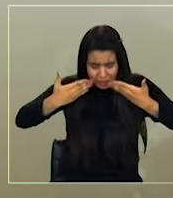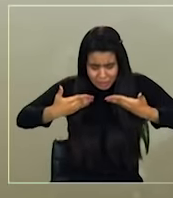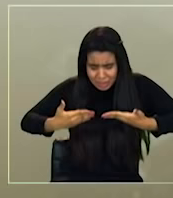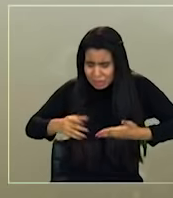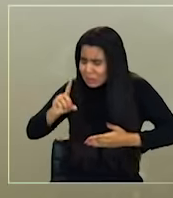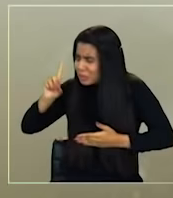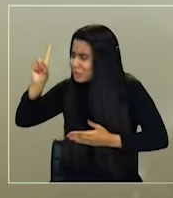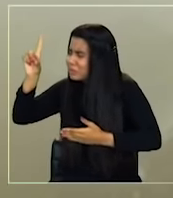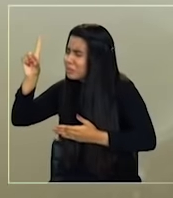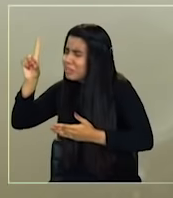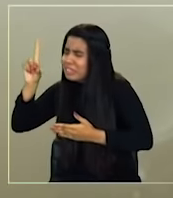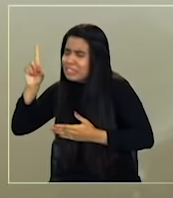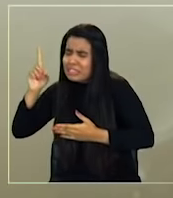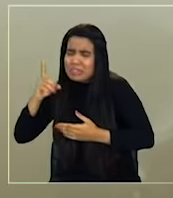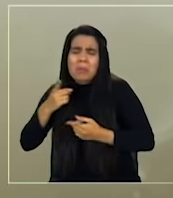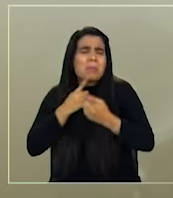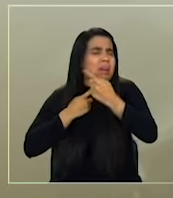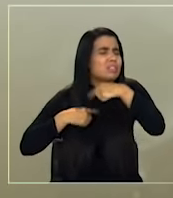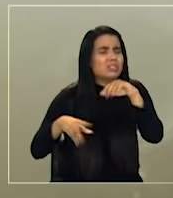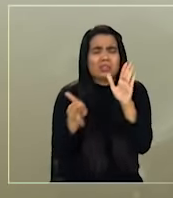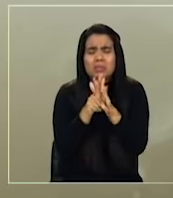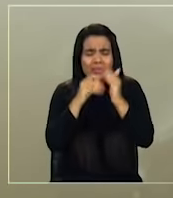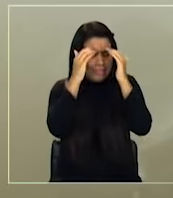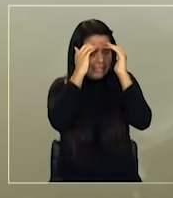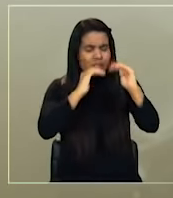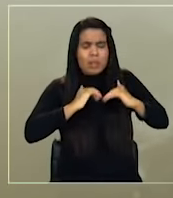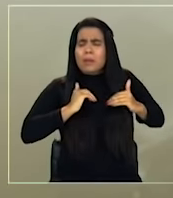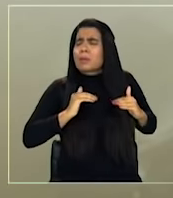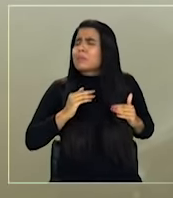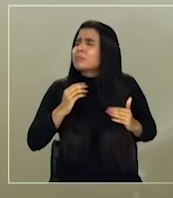Quando fiz tudo no automático,